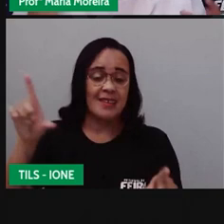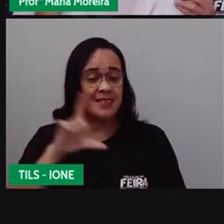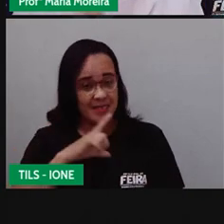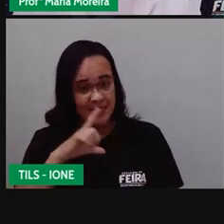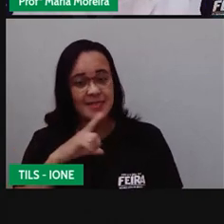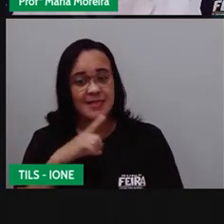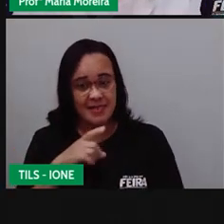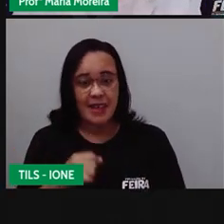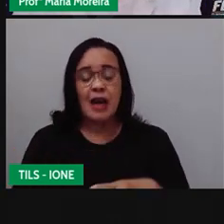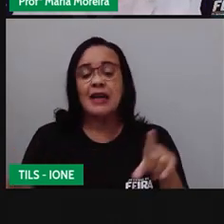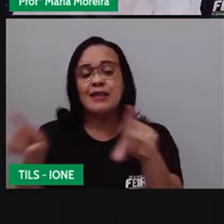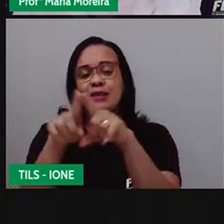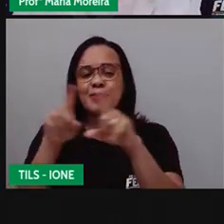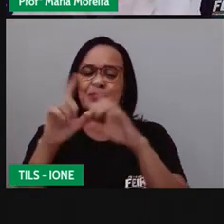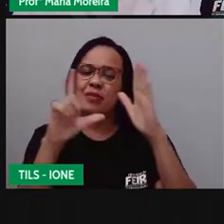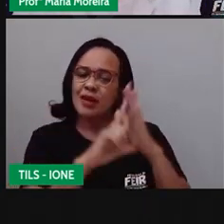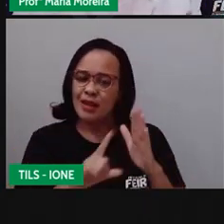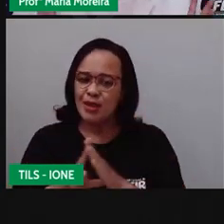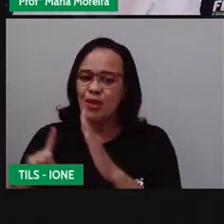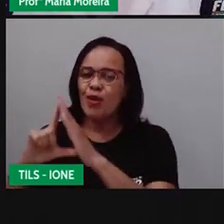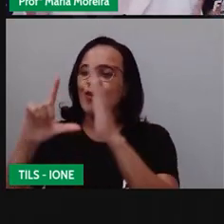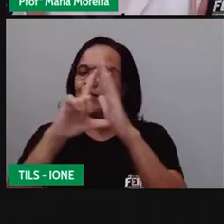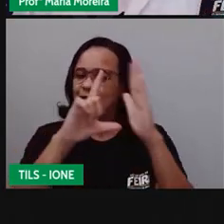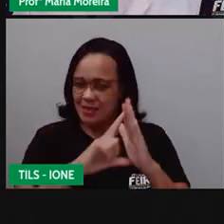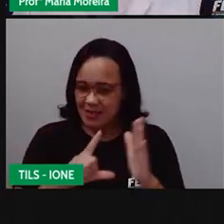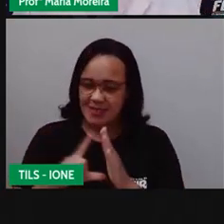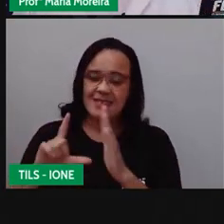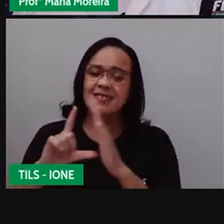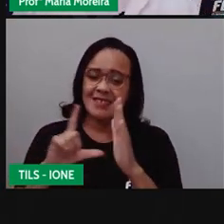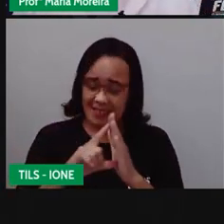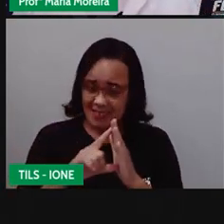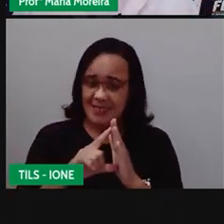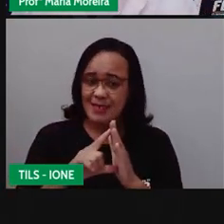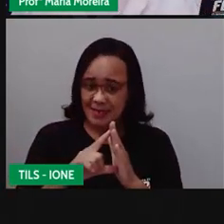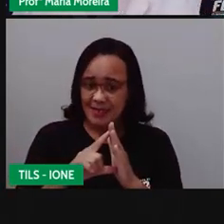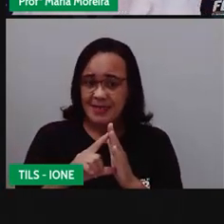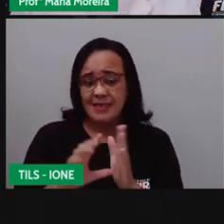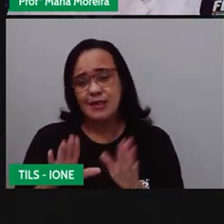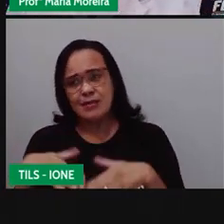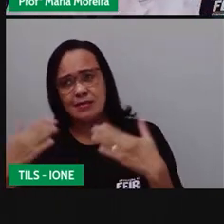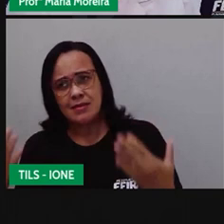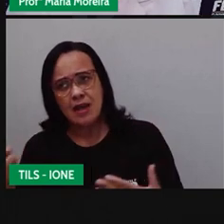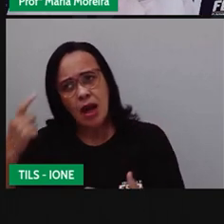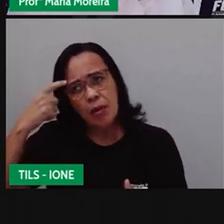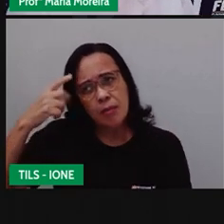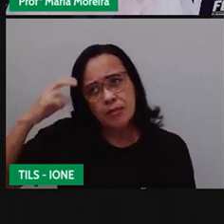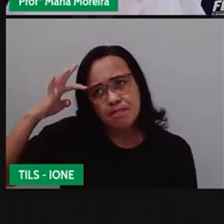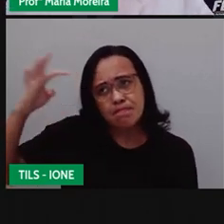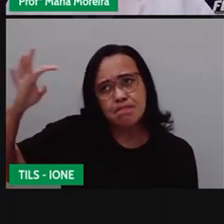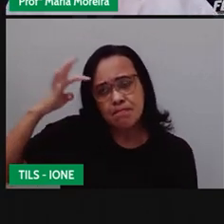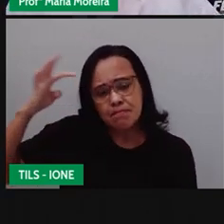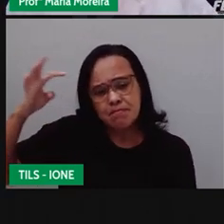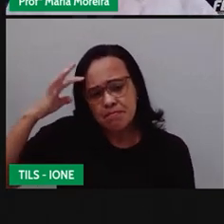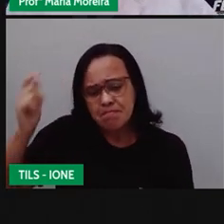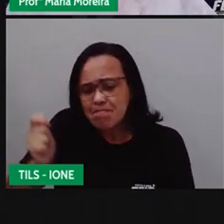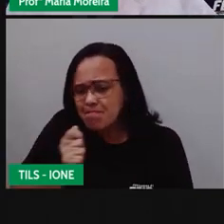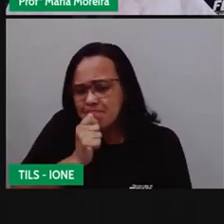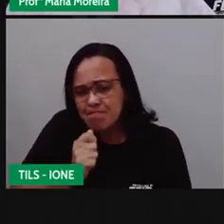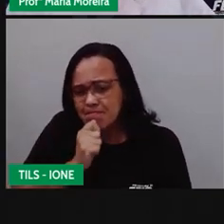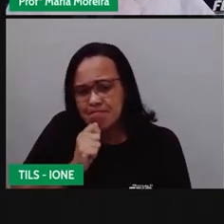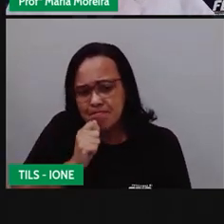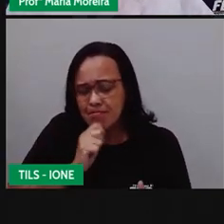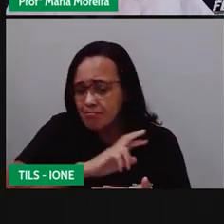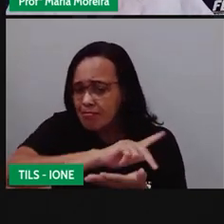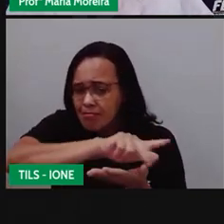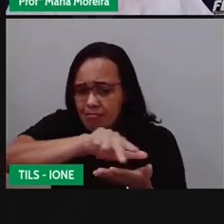às lojas. Não é isso? Então, é meio complicado a gente se imaginar hoje, no mundo atual, sem